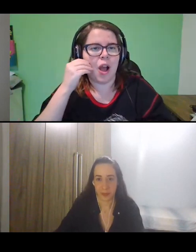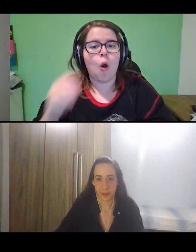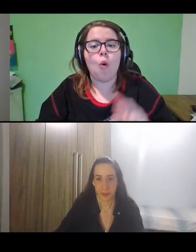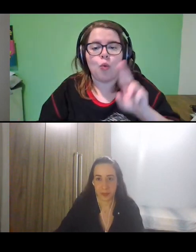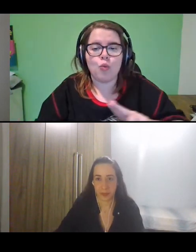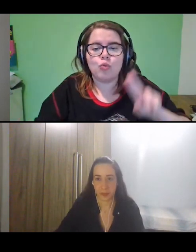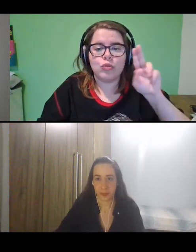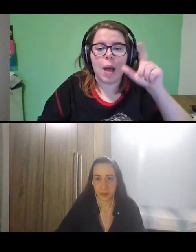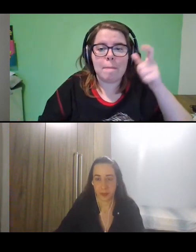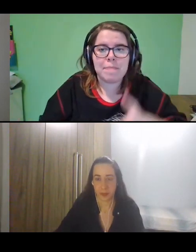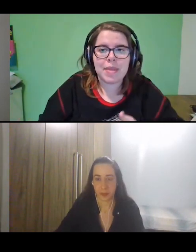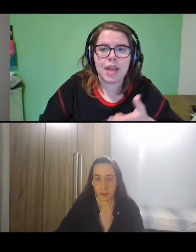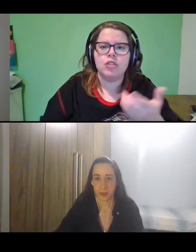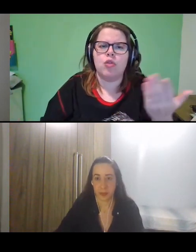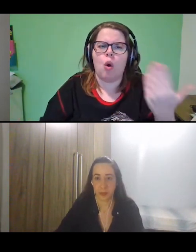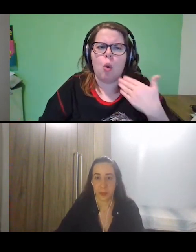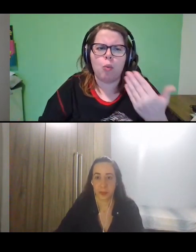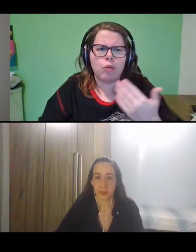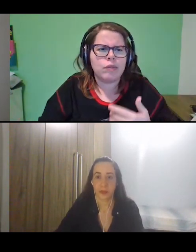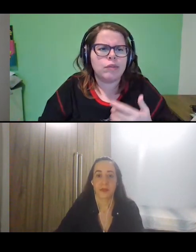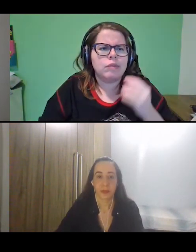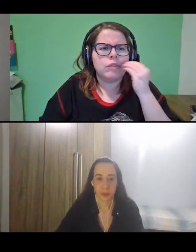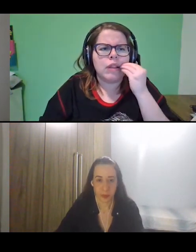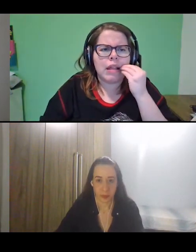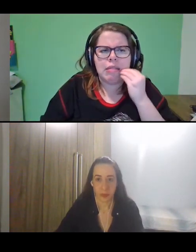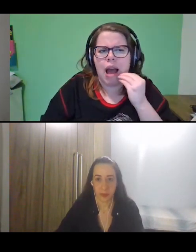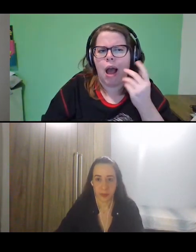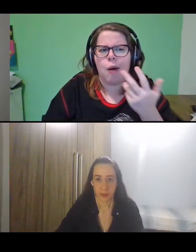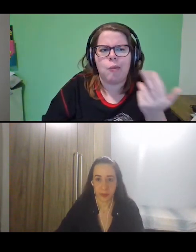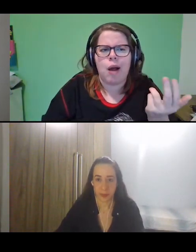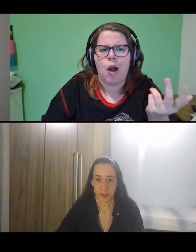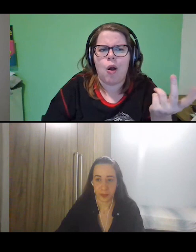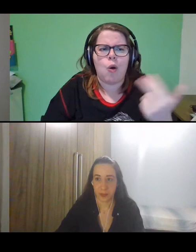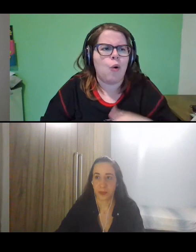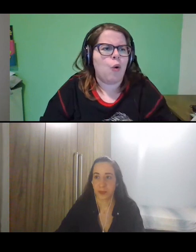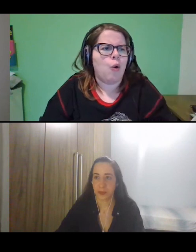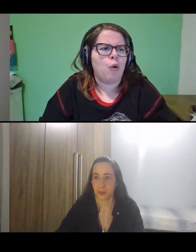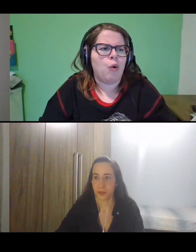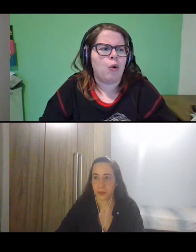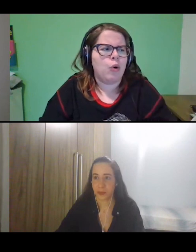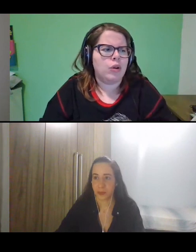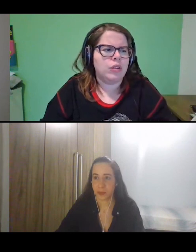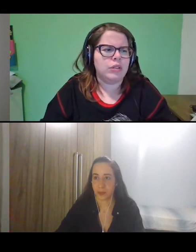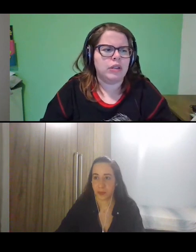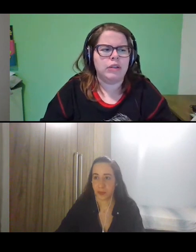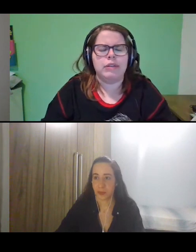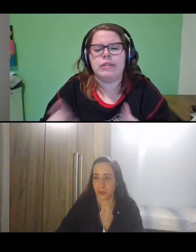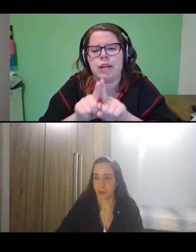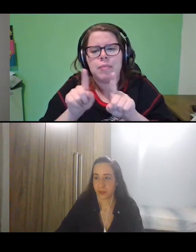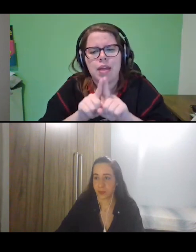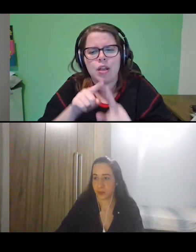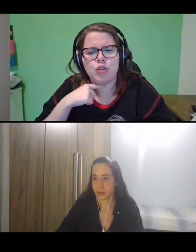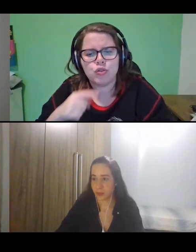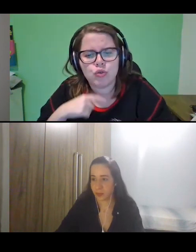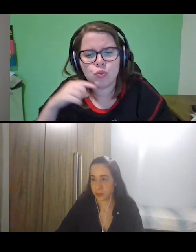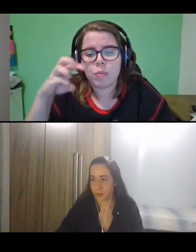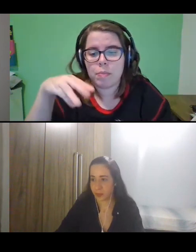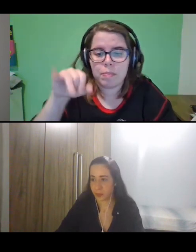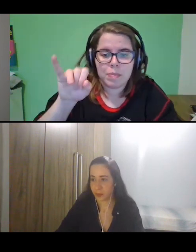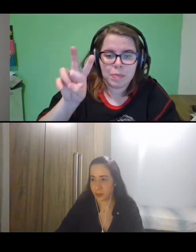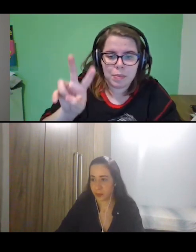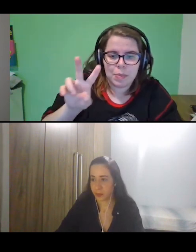esses ambientes de comunidades para vocês testarem alguma coisa que vocês estão em dúvidas, né? Então o MIV é